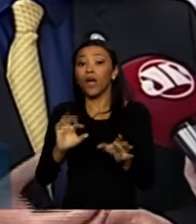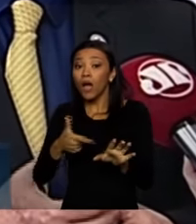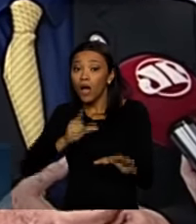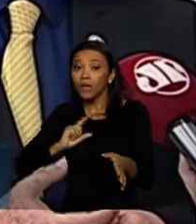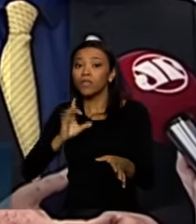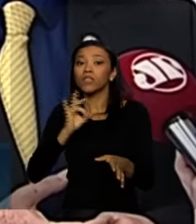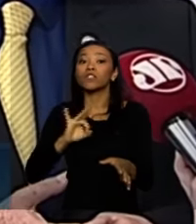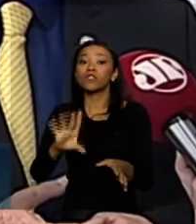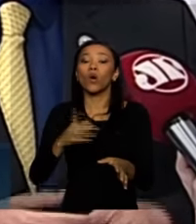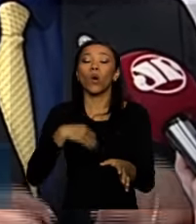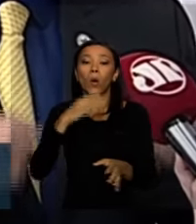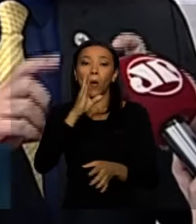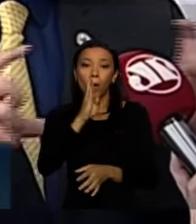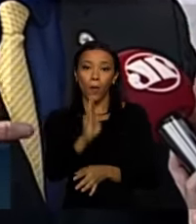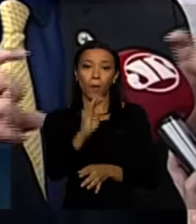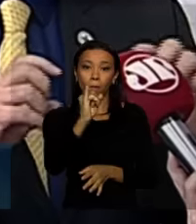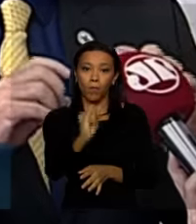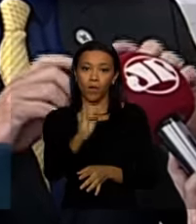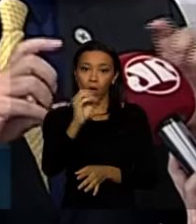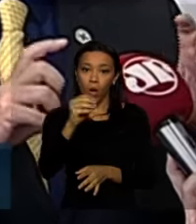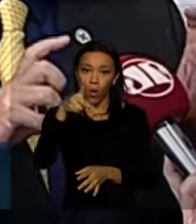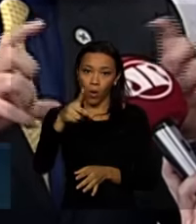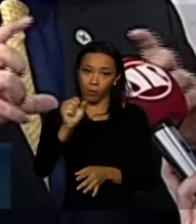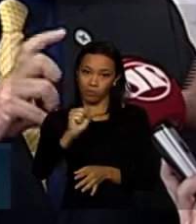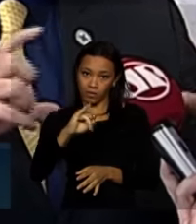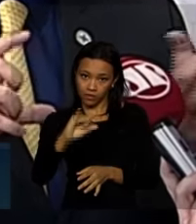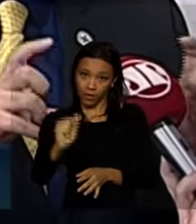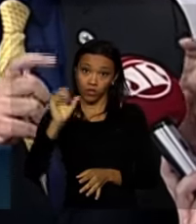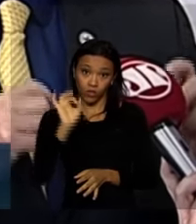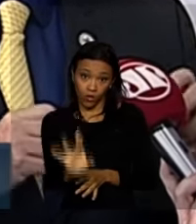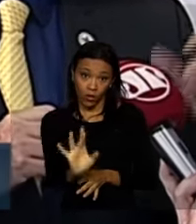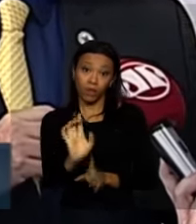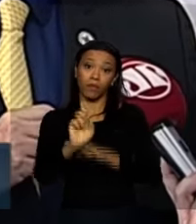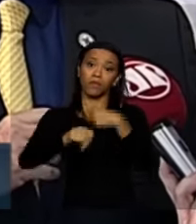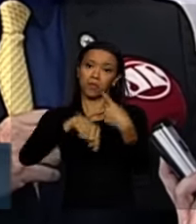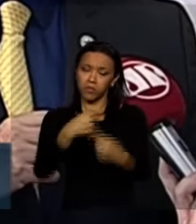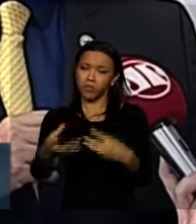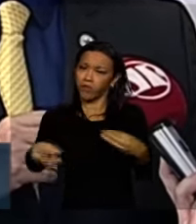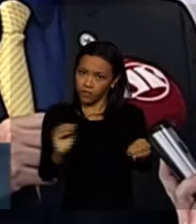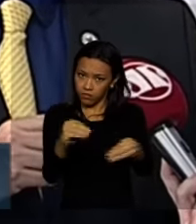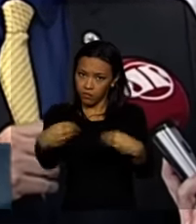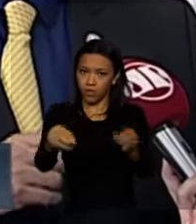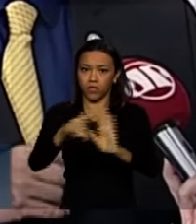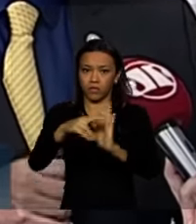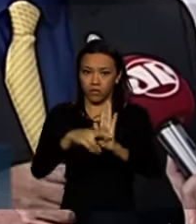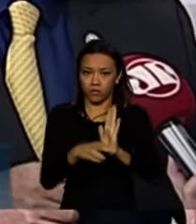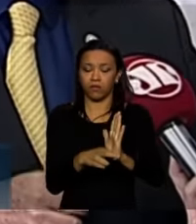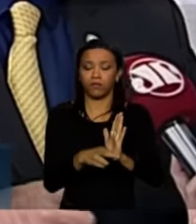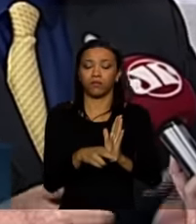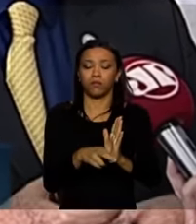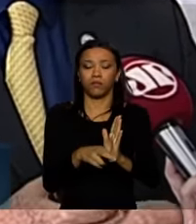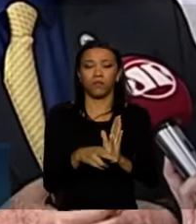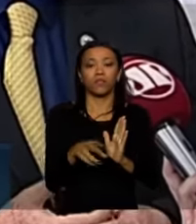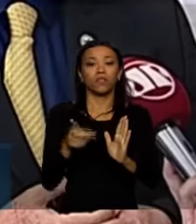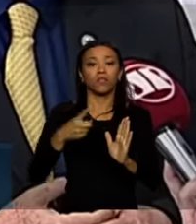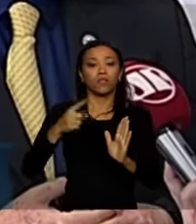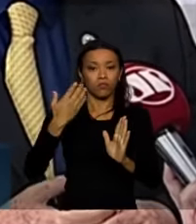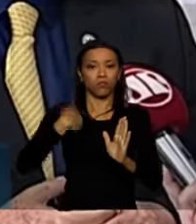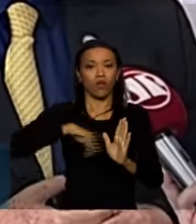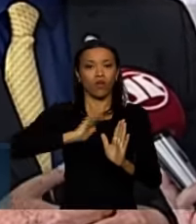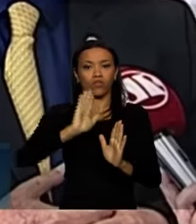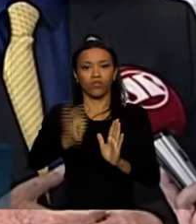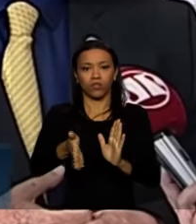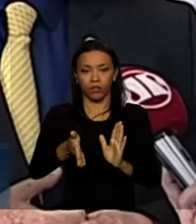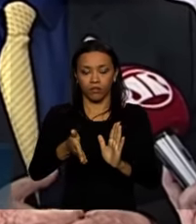os exames eh que a gente chama de epsor que aquele aquela medida do apr né E que a gente anunciou também